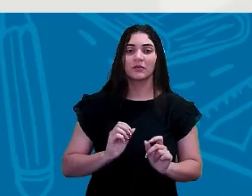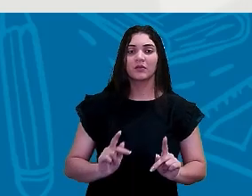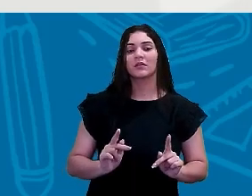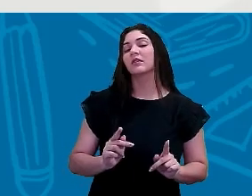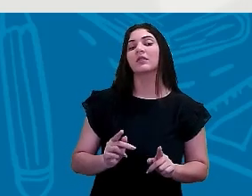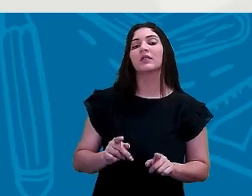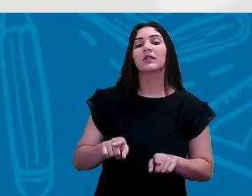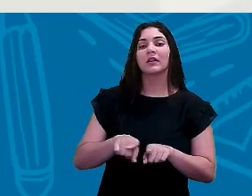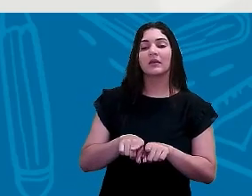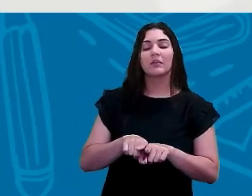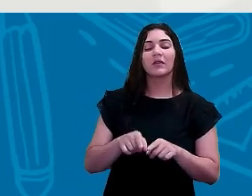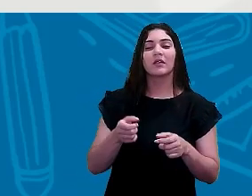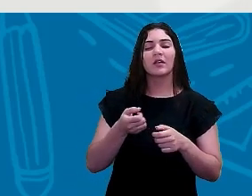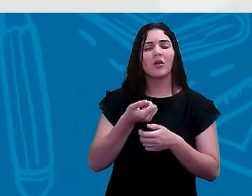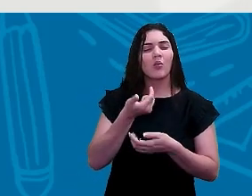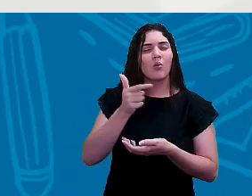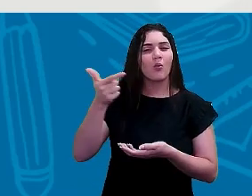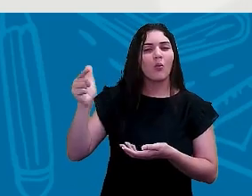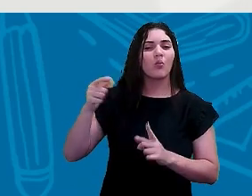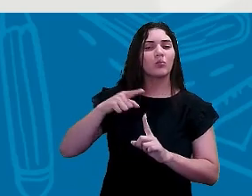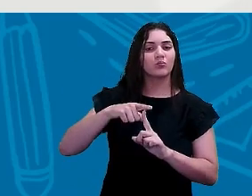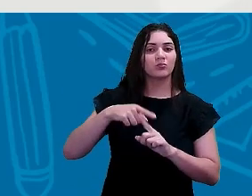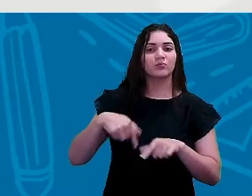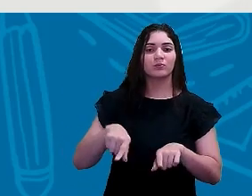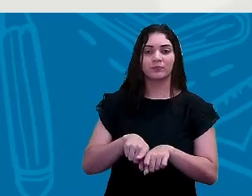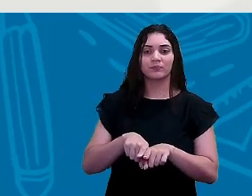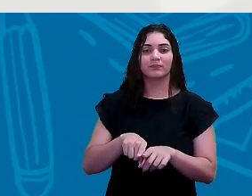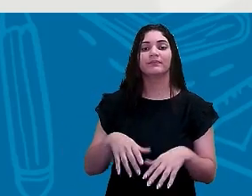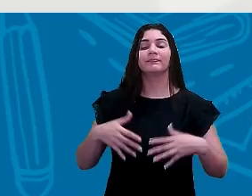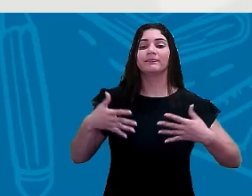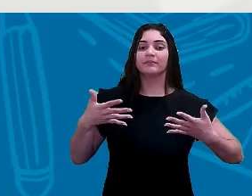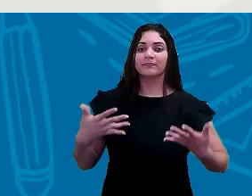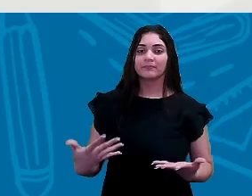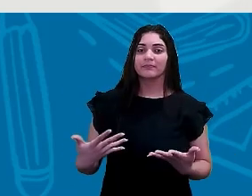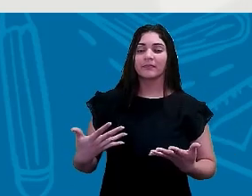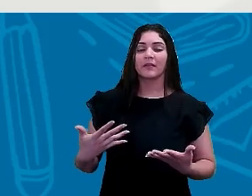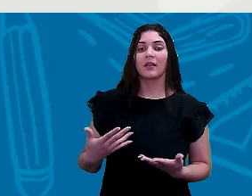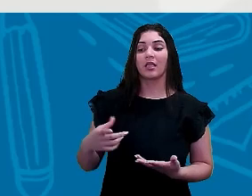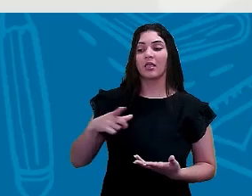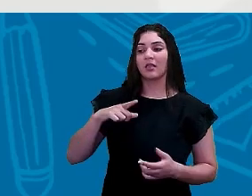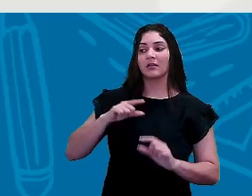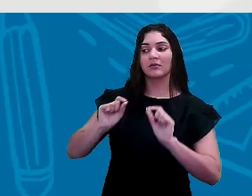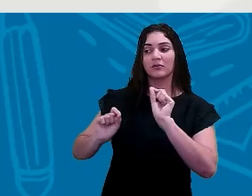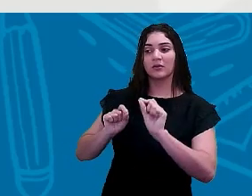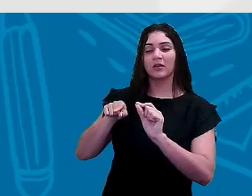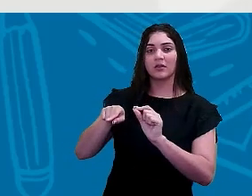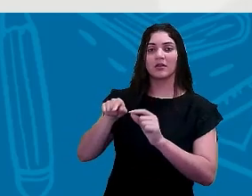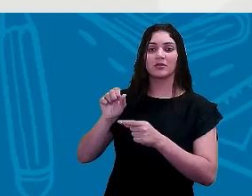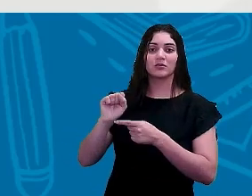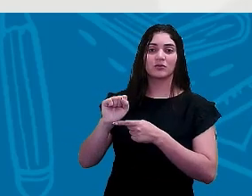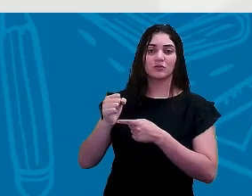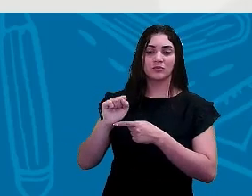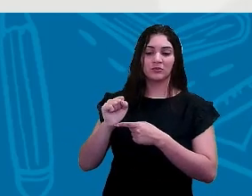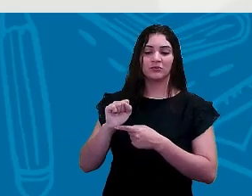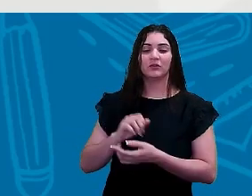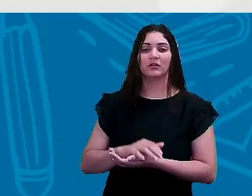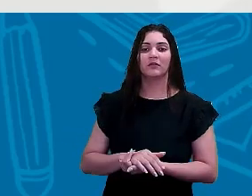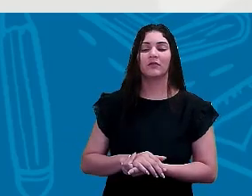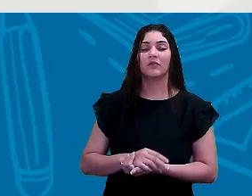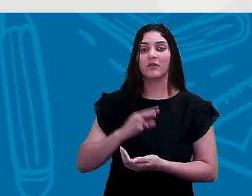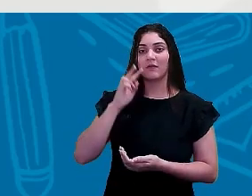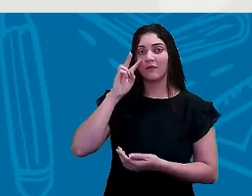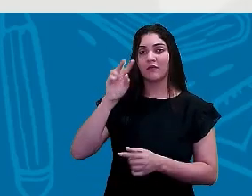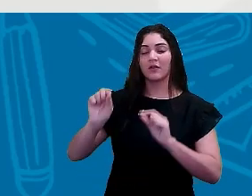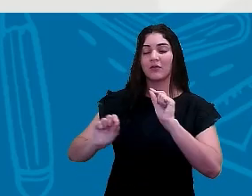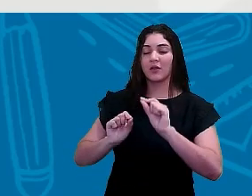As substâncias e entre outros também. Então, aqui a gente tem substantivo, né? A gente vê